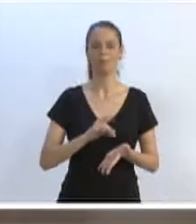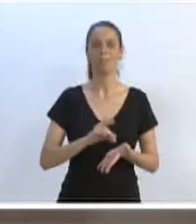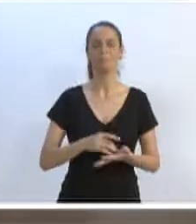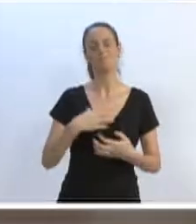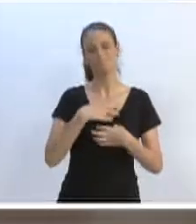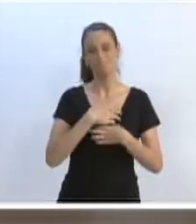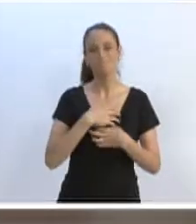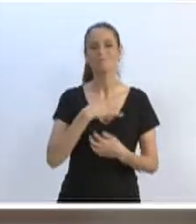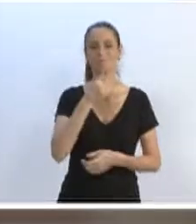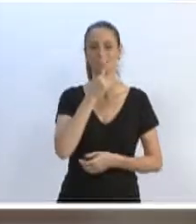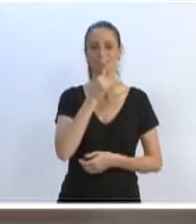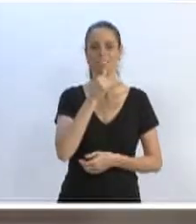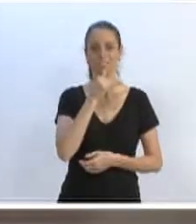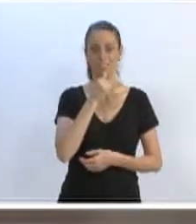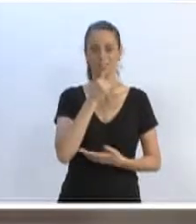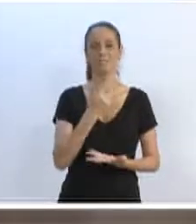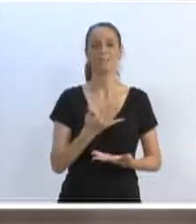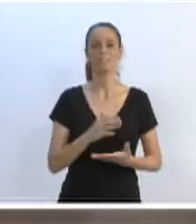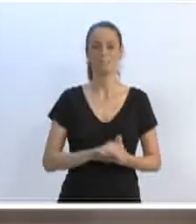nossos votos